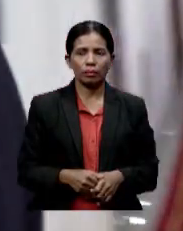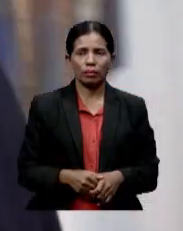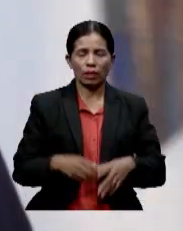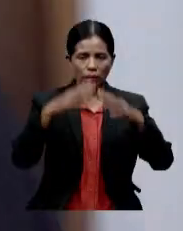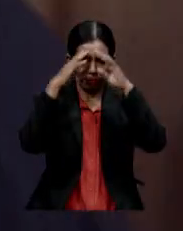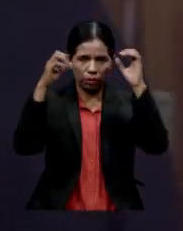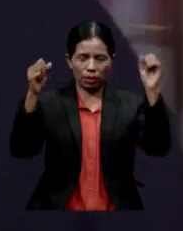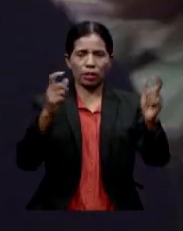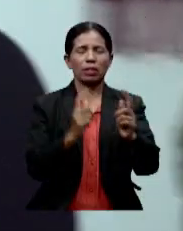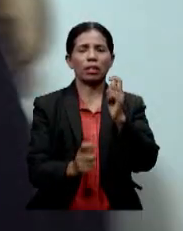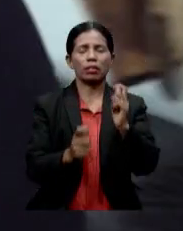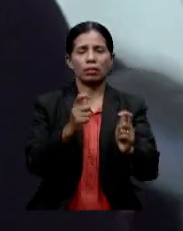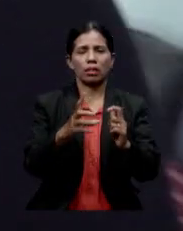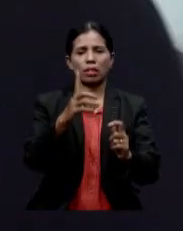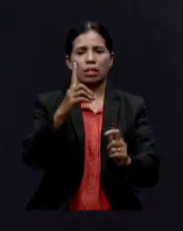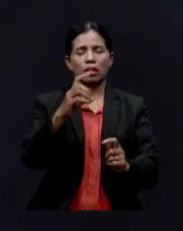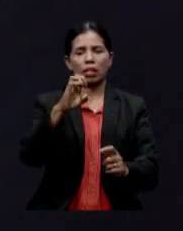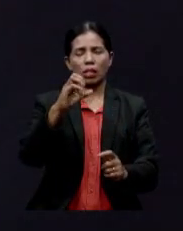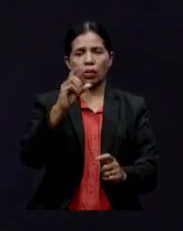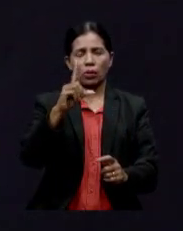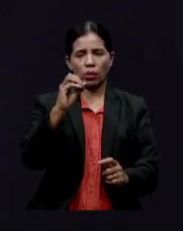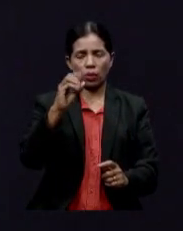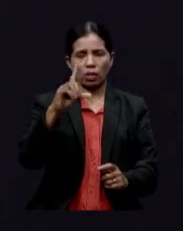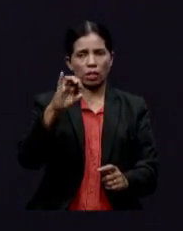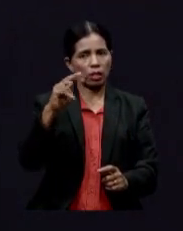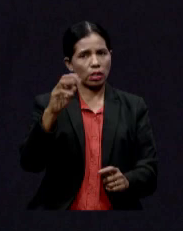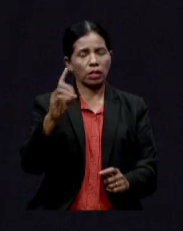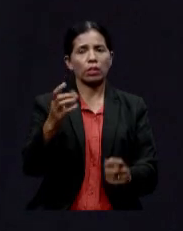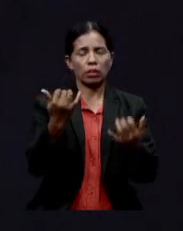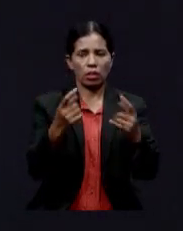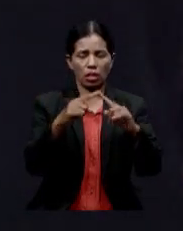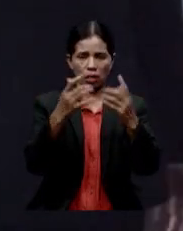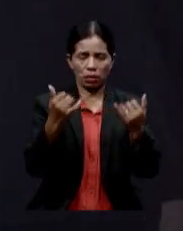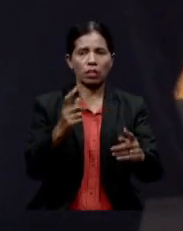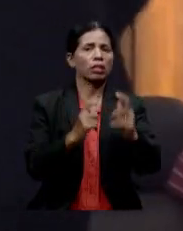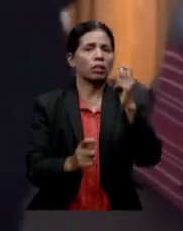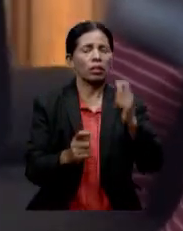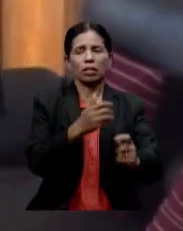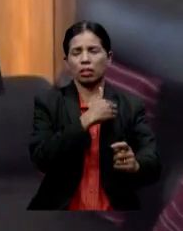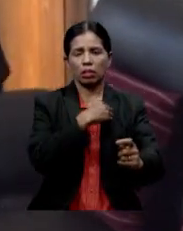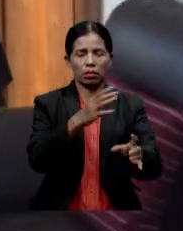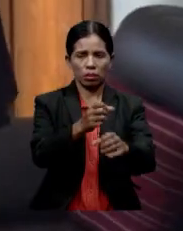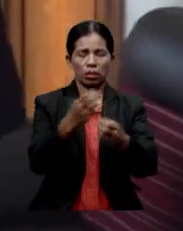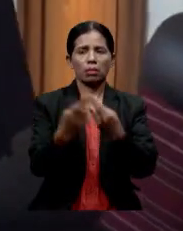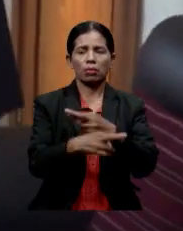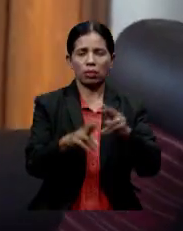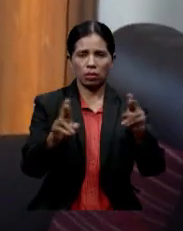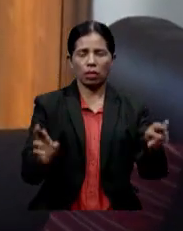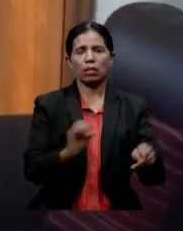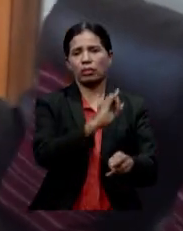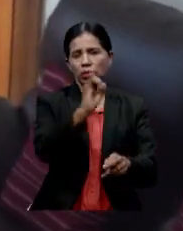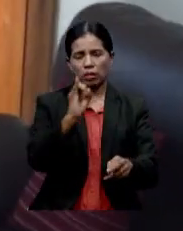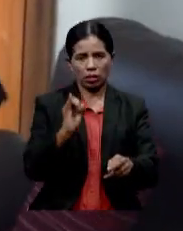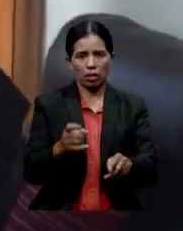Presidente Tribunal Recurso Deolino dos Santos Satetem, to agora Tribunal Recurso será o cimo resultado de investigação o seu